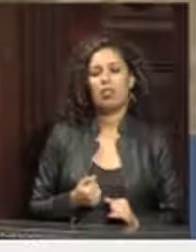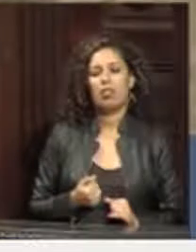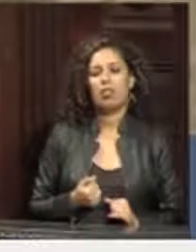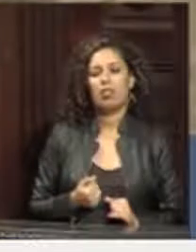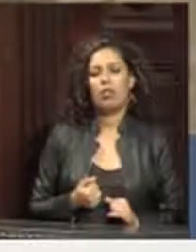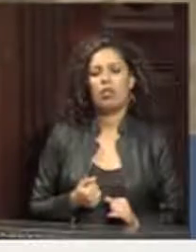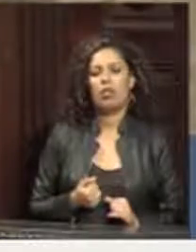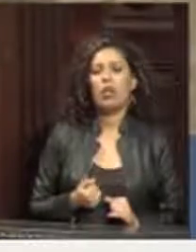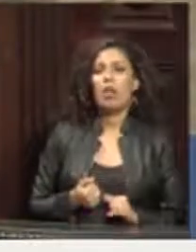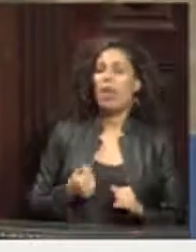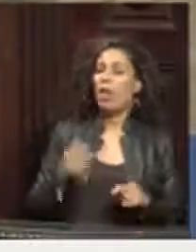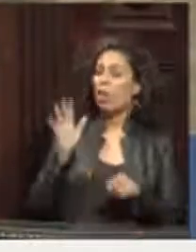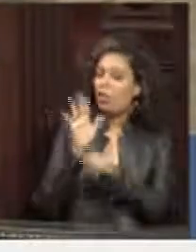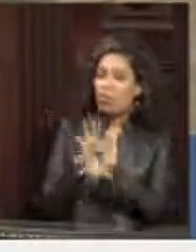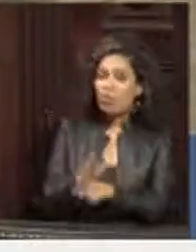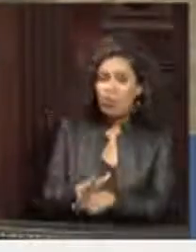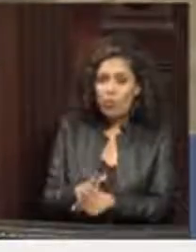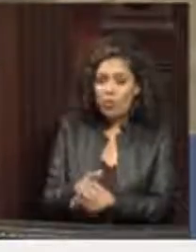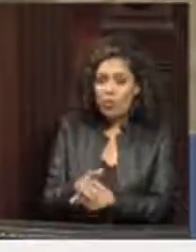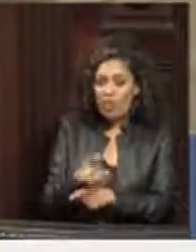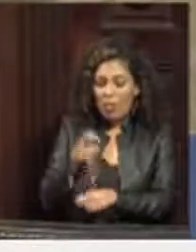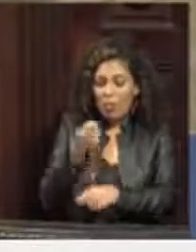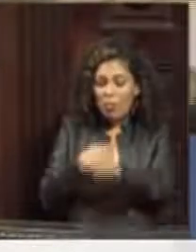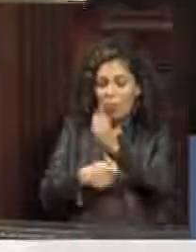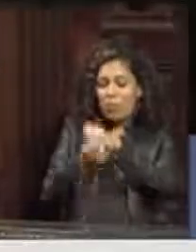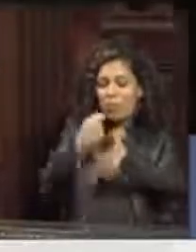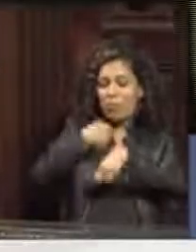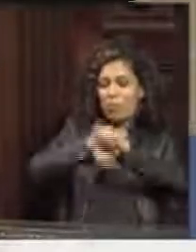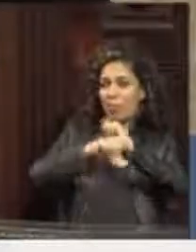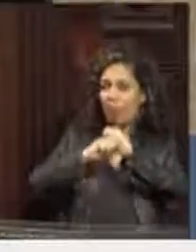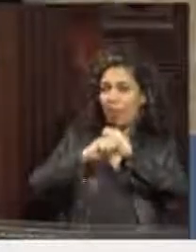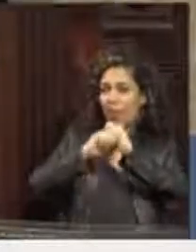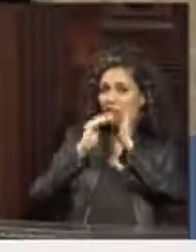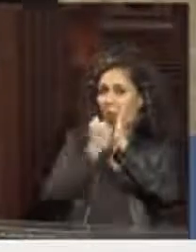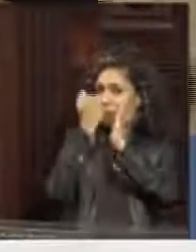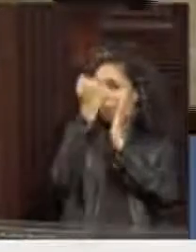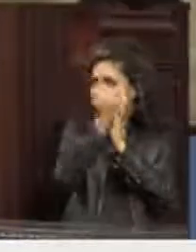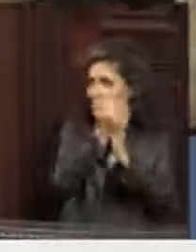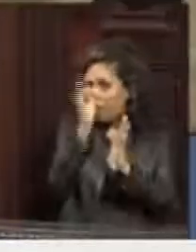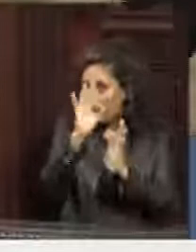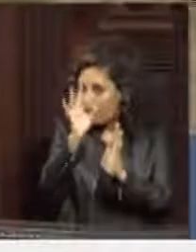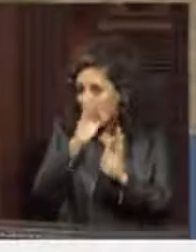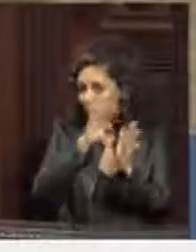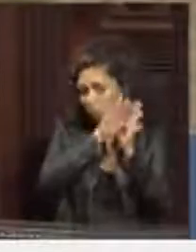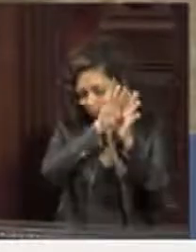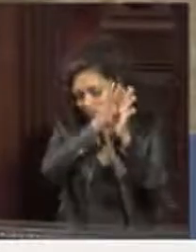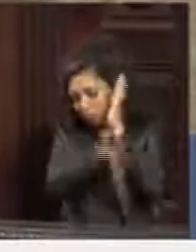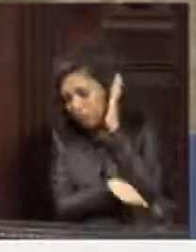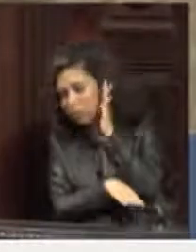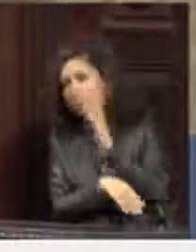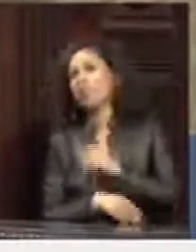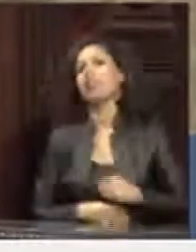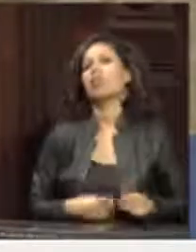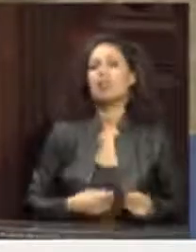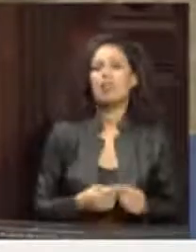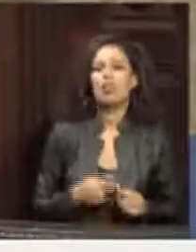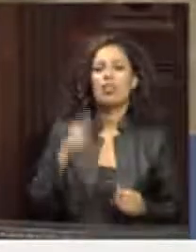prejudicou a economia, prejudicou o setor industrial, porque era impossível as pessoas pensarem em se deslocar para